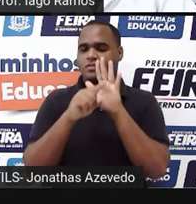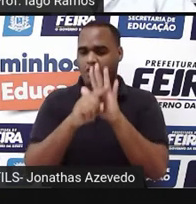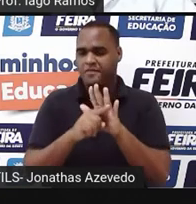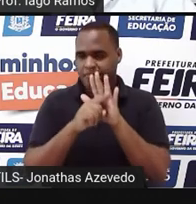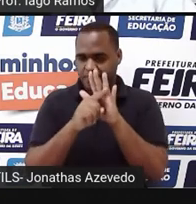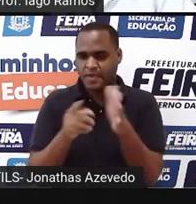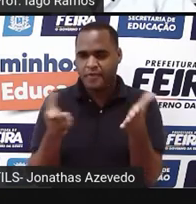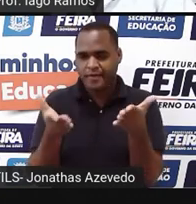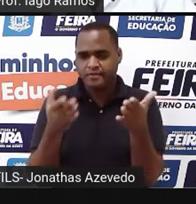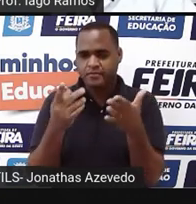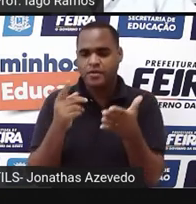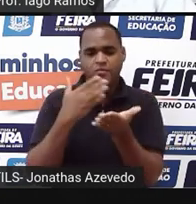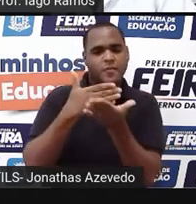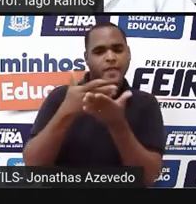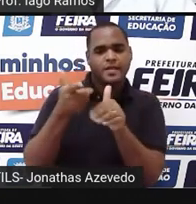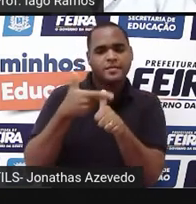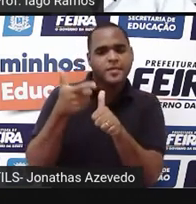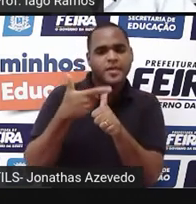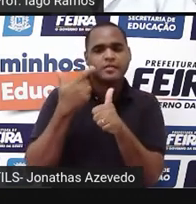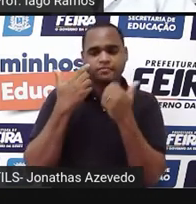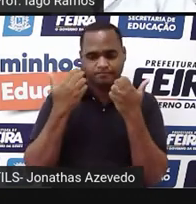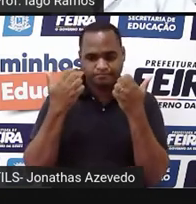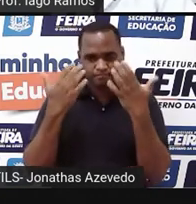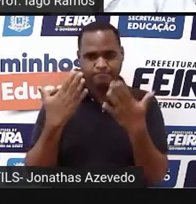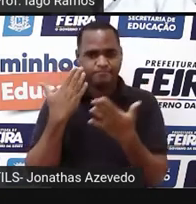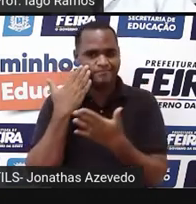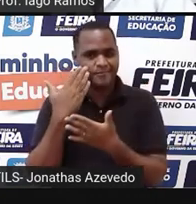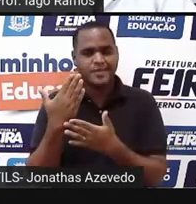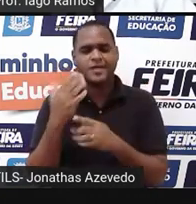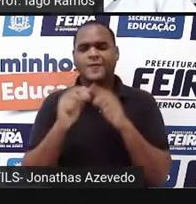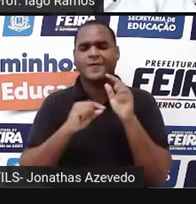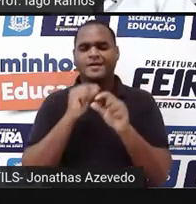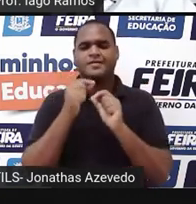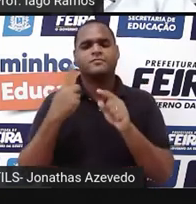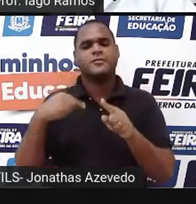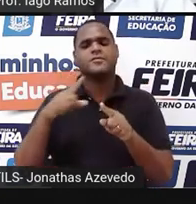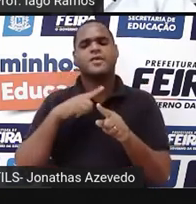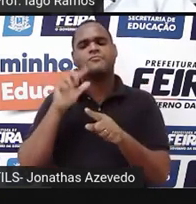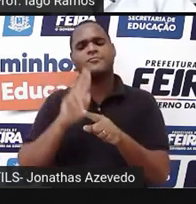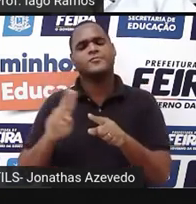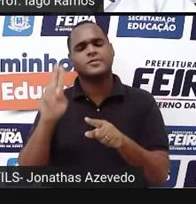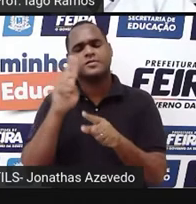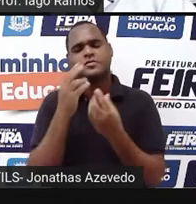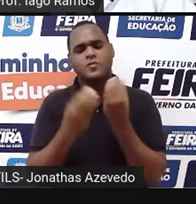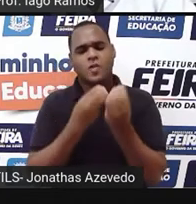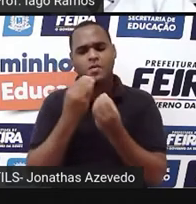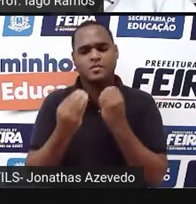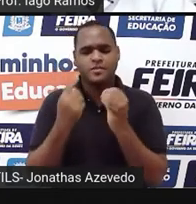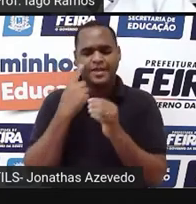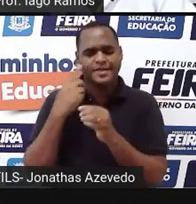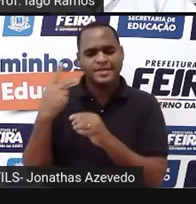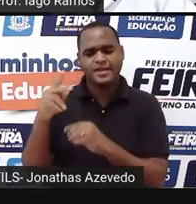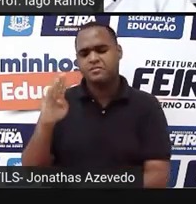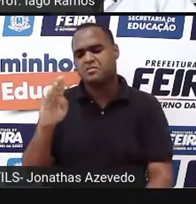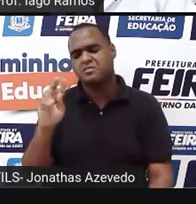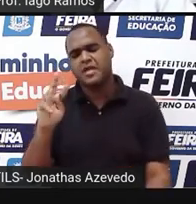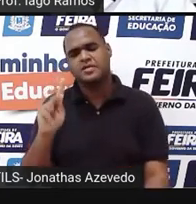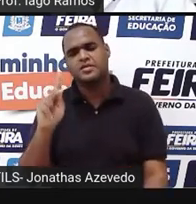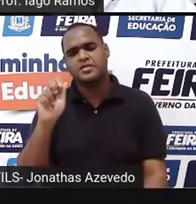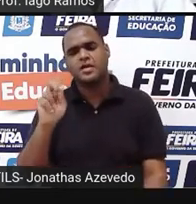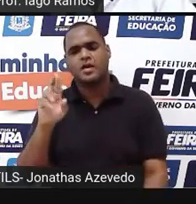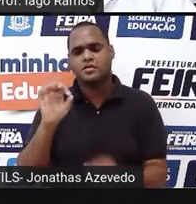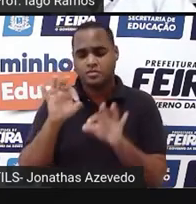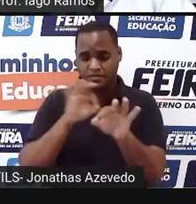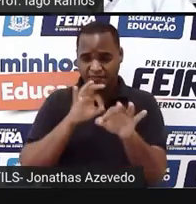já vou começar, né, te mostrando como é que a gente usa a fórmula do Bhaskara para resolver